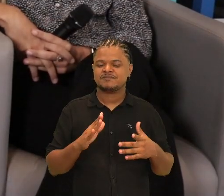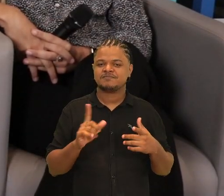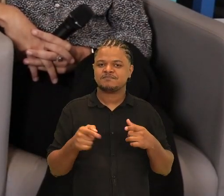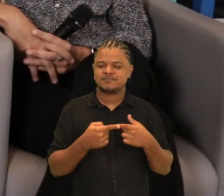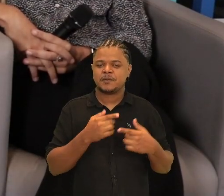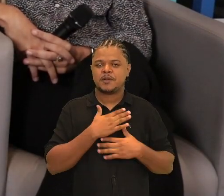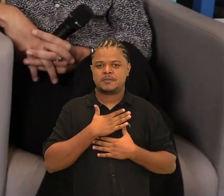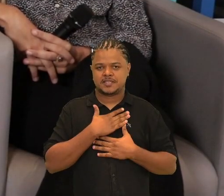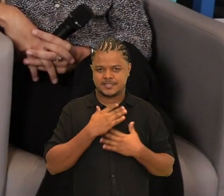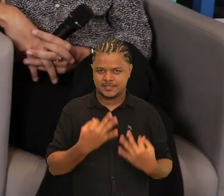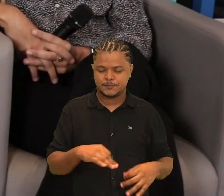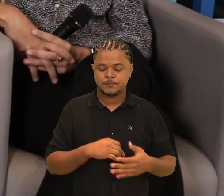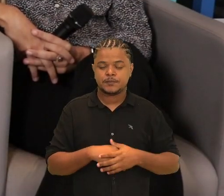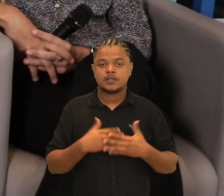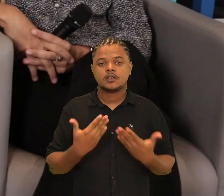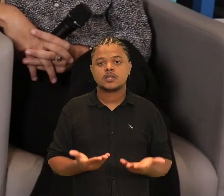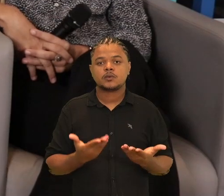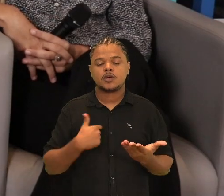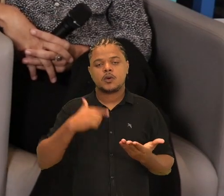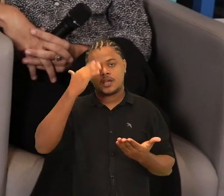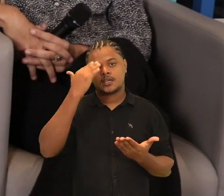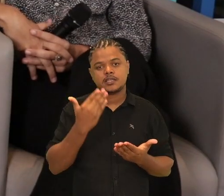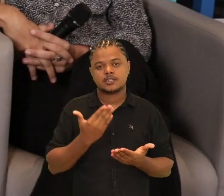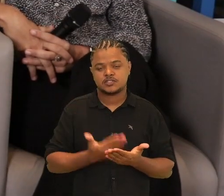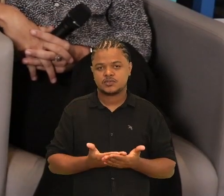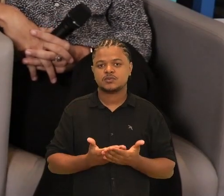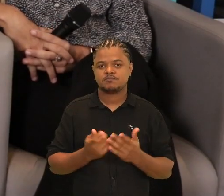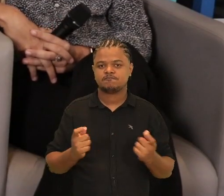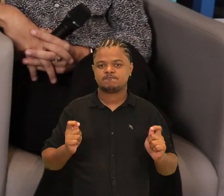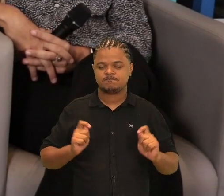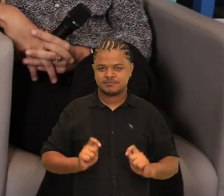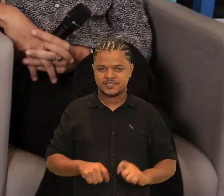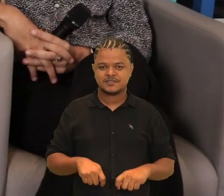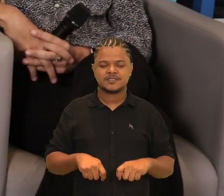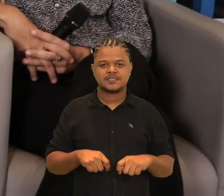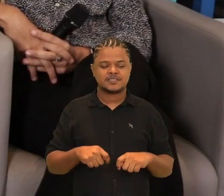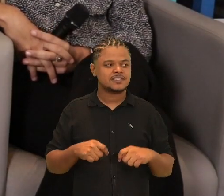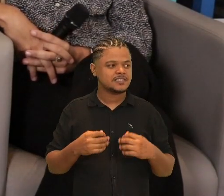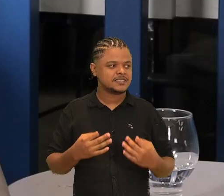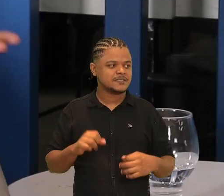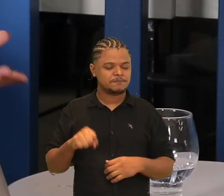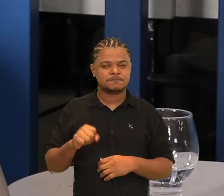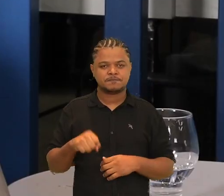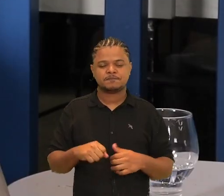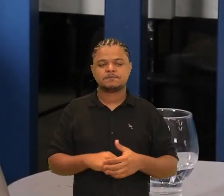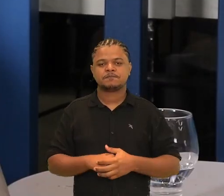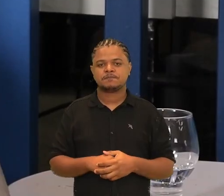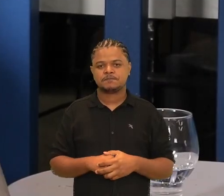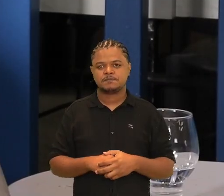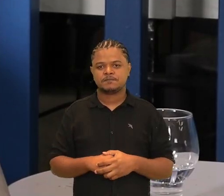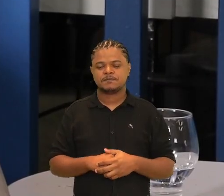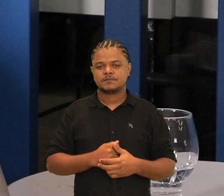Então, é, mas eu acredito que, na medida do possível, fui acolhida sim, né? Tanto que a gente pode verificar